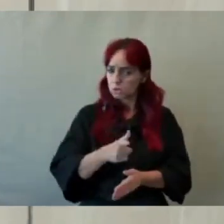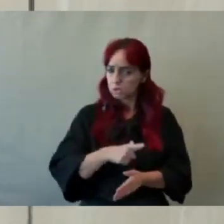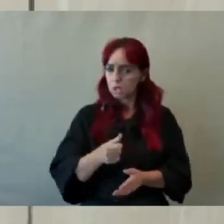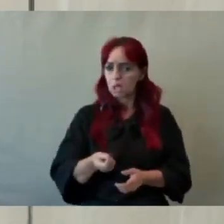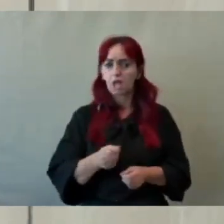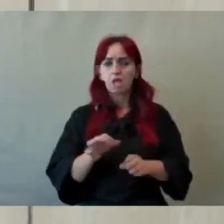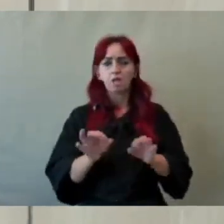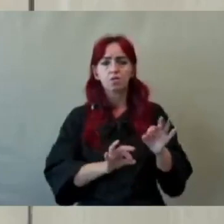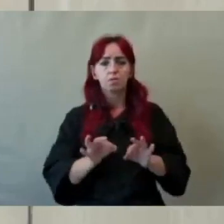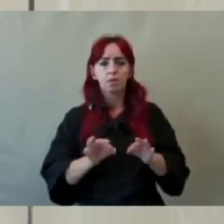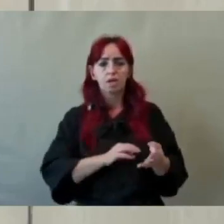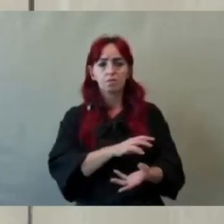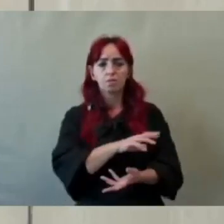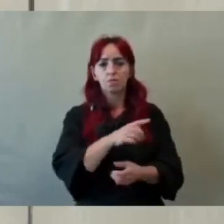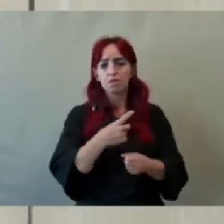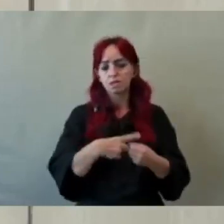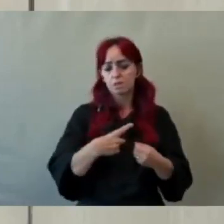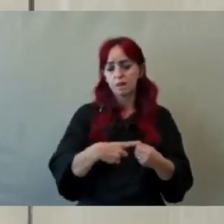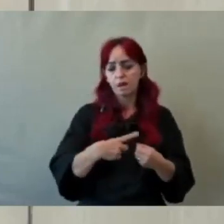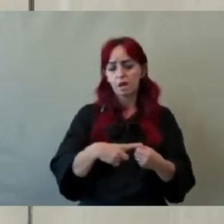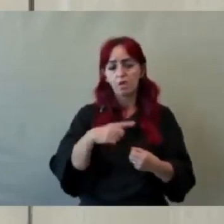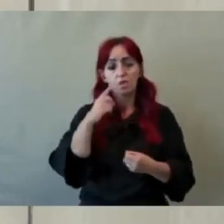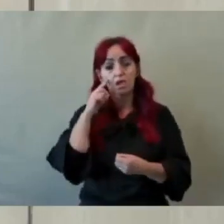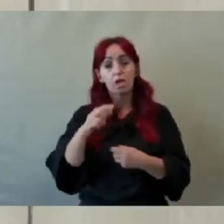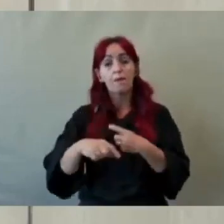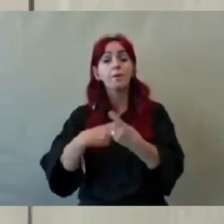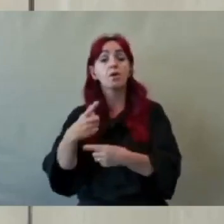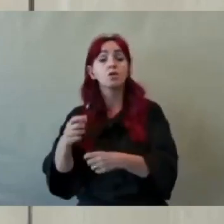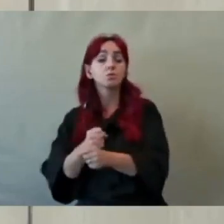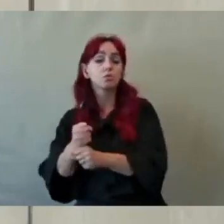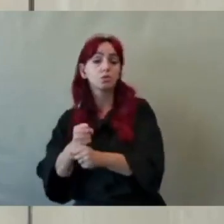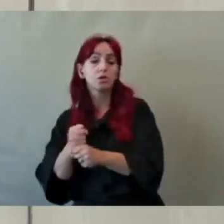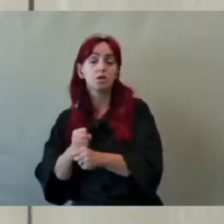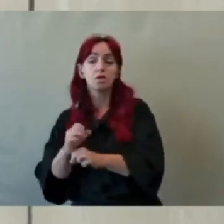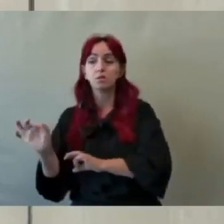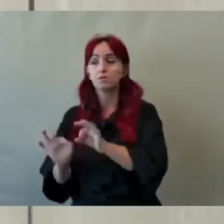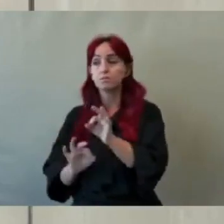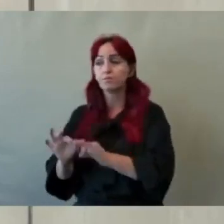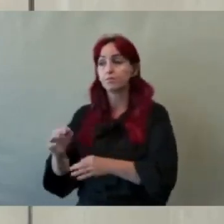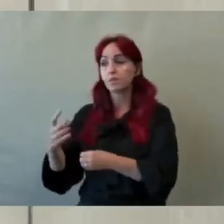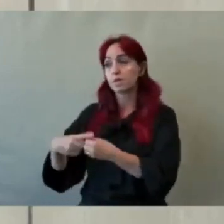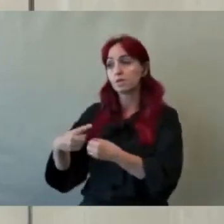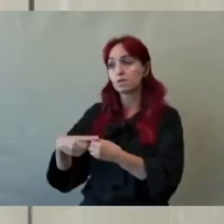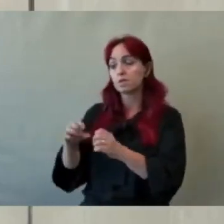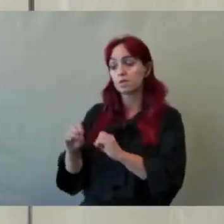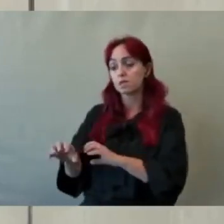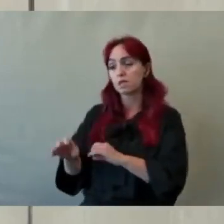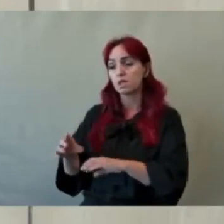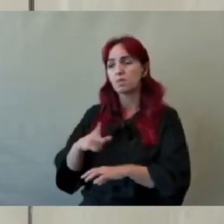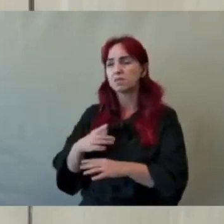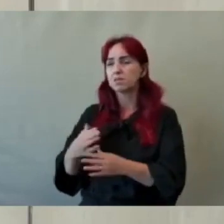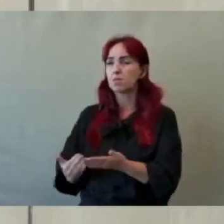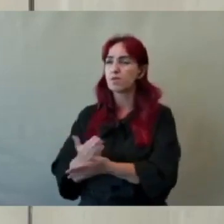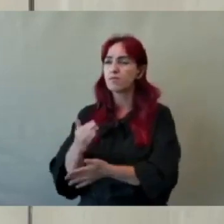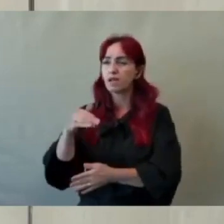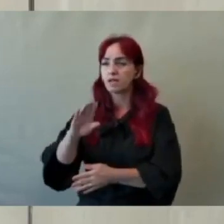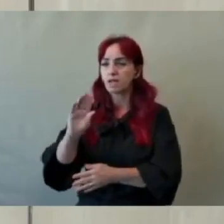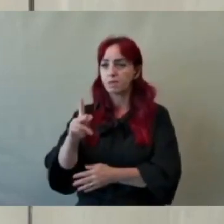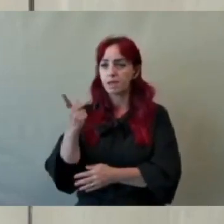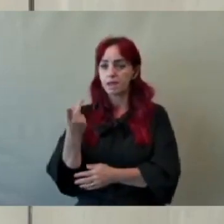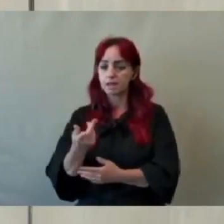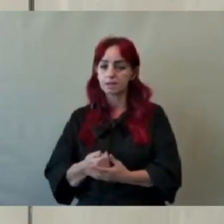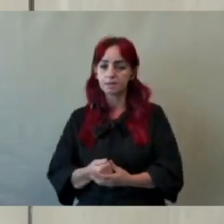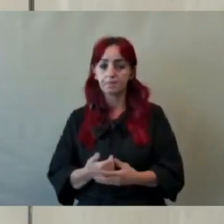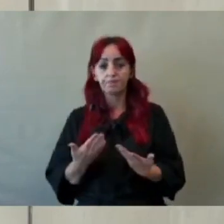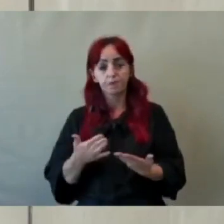municipal e já aponte para o próximo ano o plano municipal de educação, que vai ser, tem que ser aprovado aqui em Belo Horizonte a partir do que o nacional for aprovado.